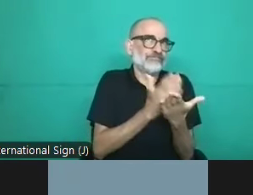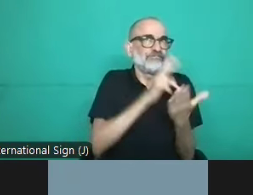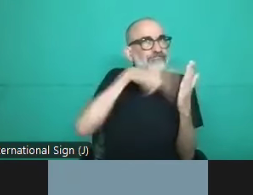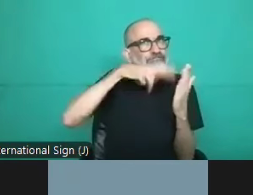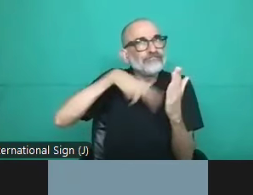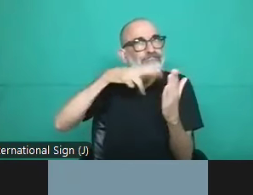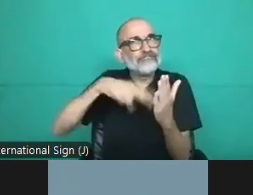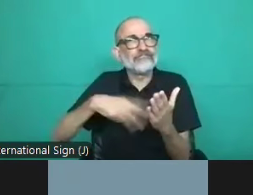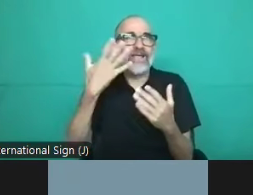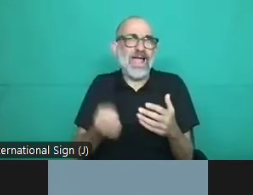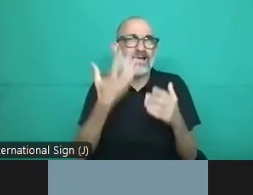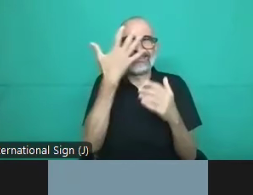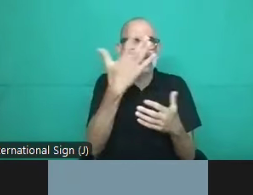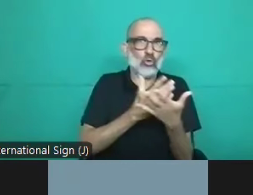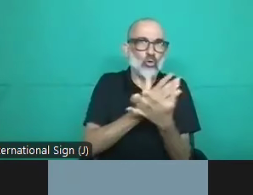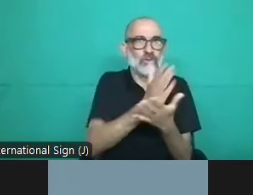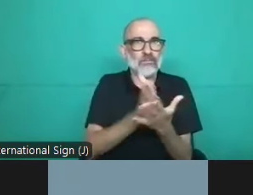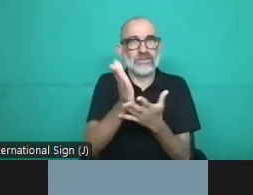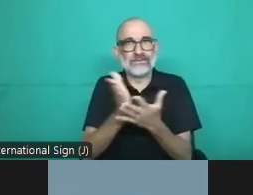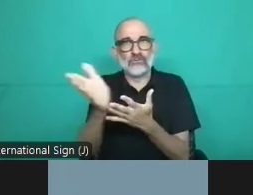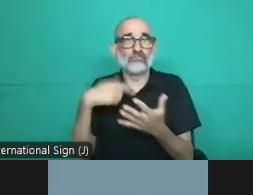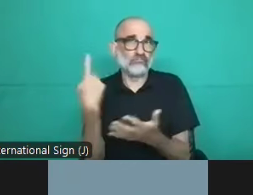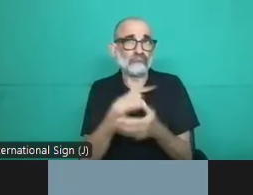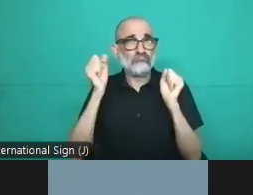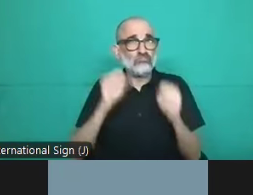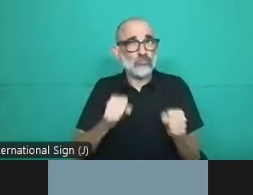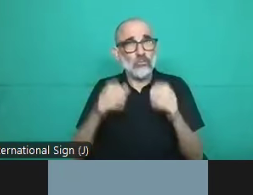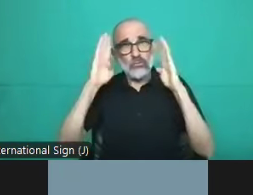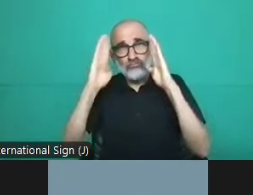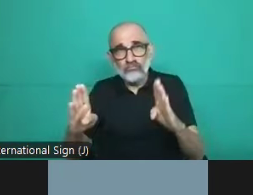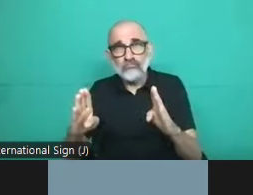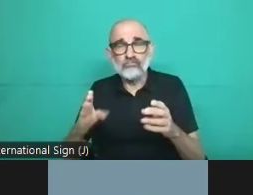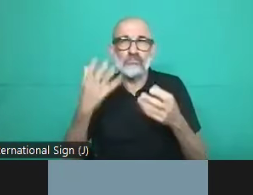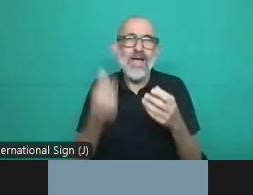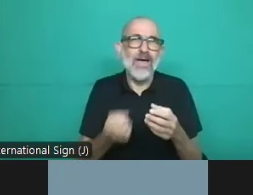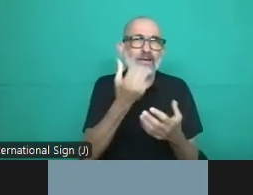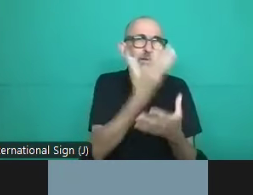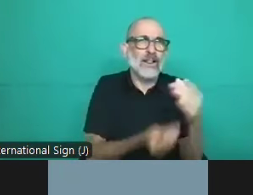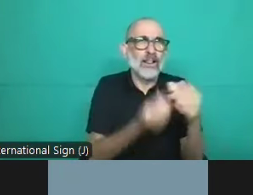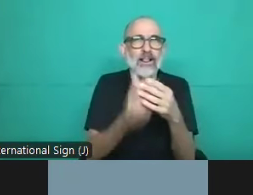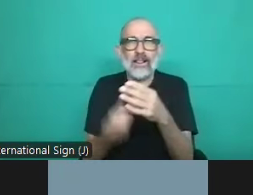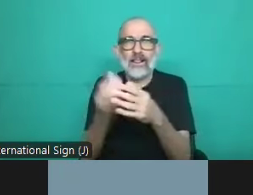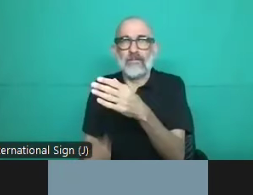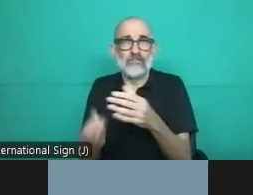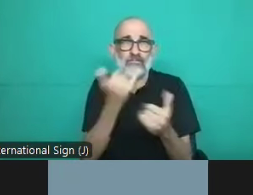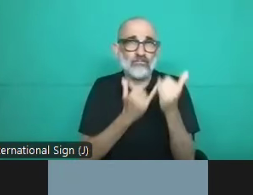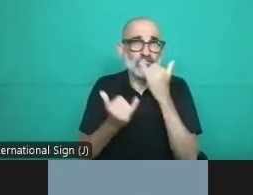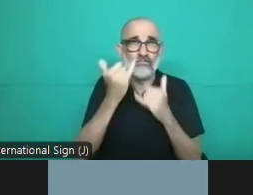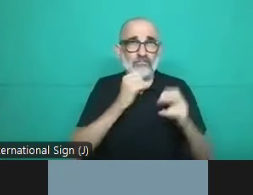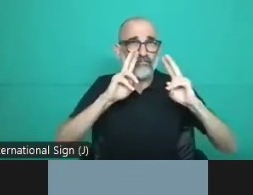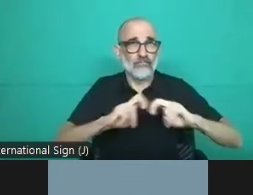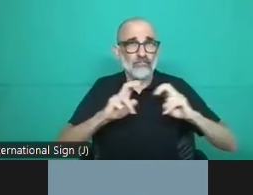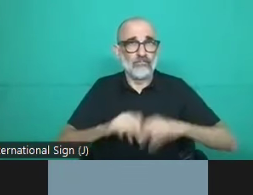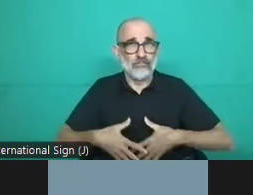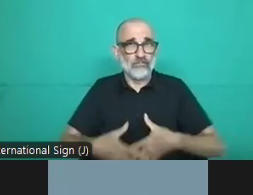estão os estudos clínico-patológicos, quando podemos ter uma autópsia, Sabemos que muitos